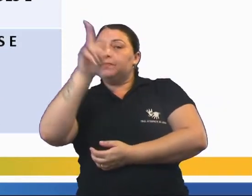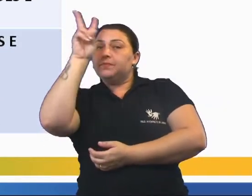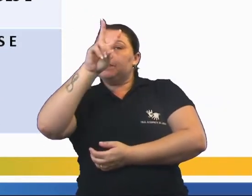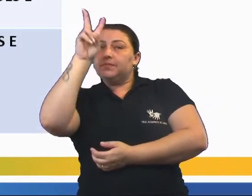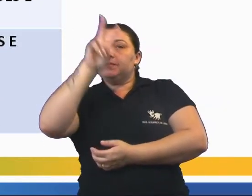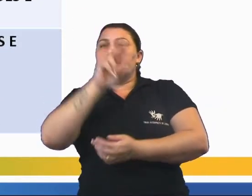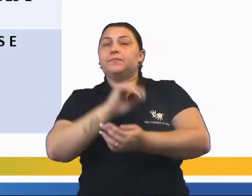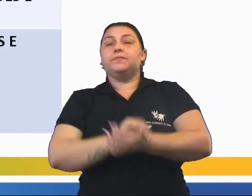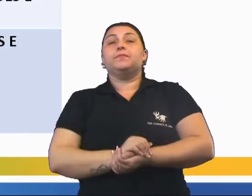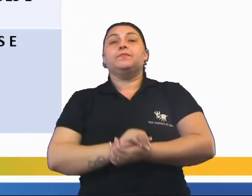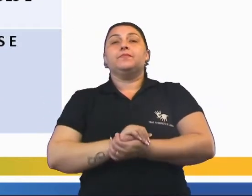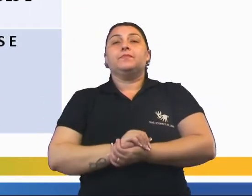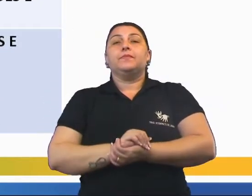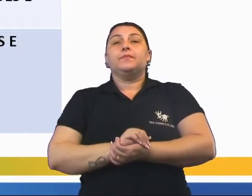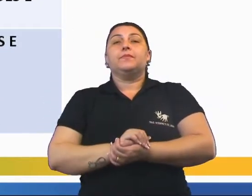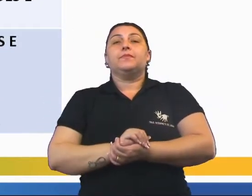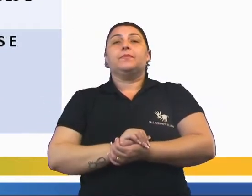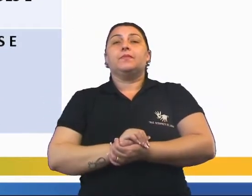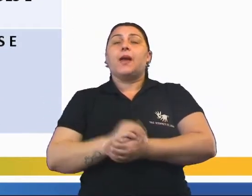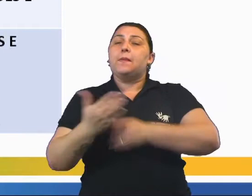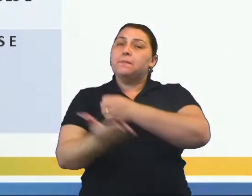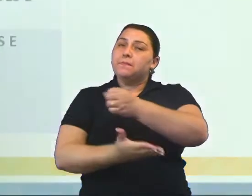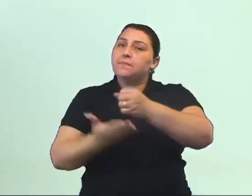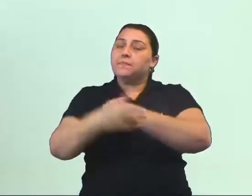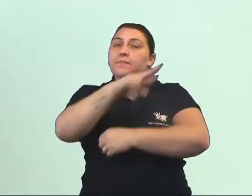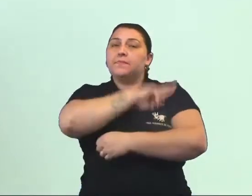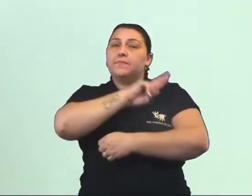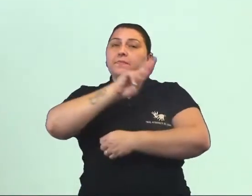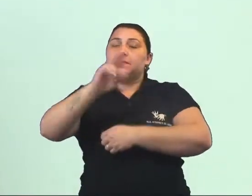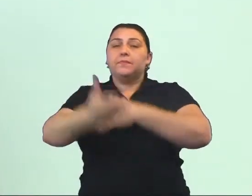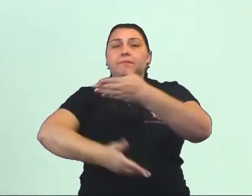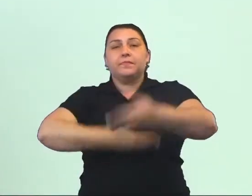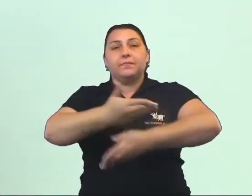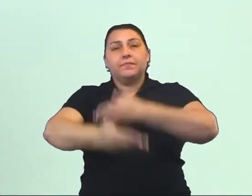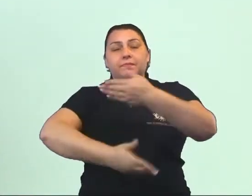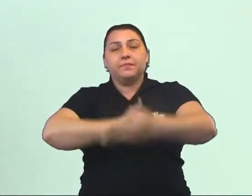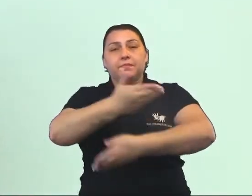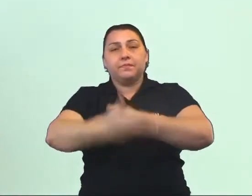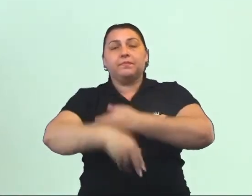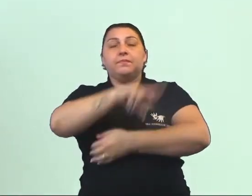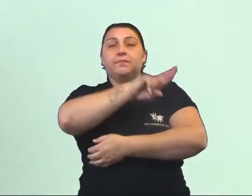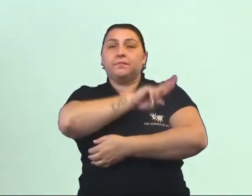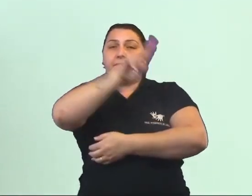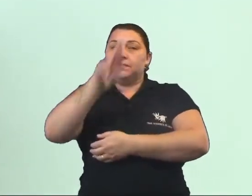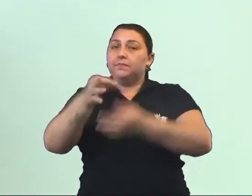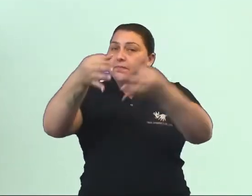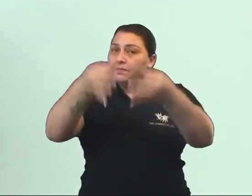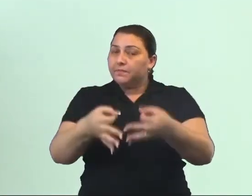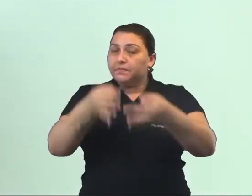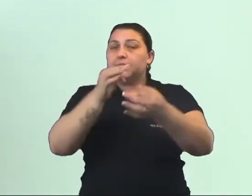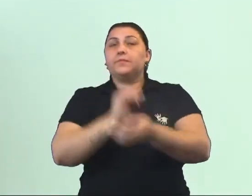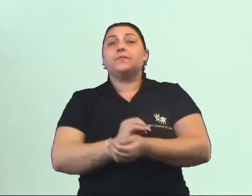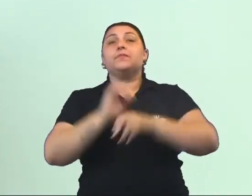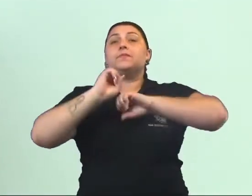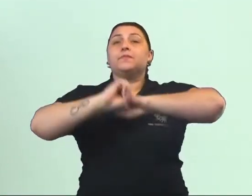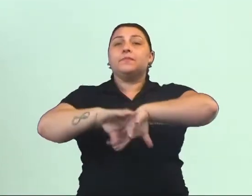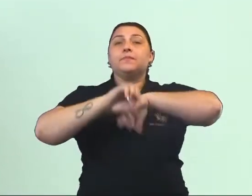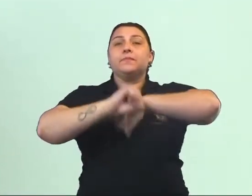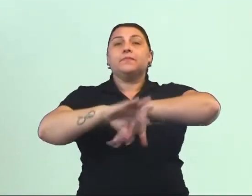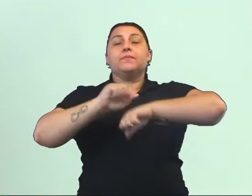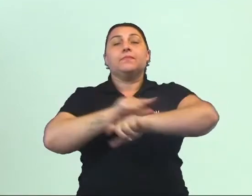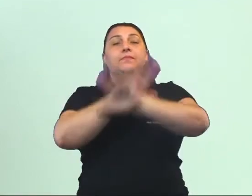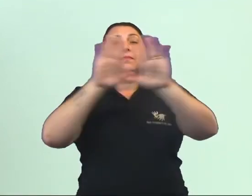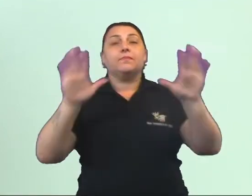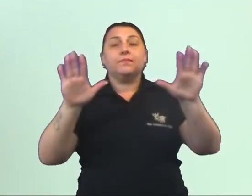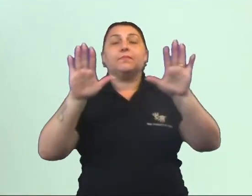históricos, todos eles fundamentam uma religião, estão relacionados a essa religião, certo? E os ensinamentos,